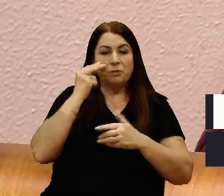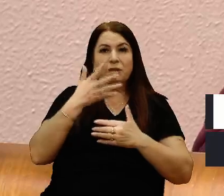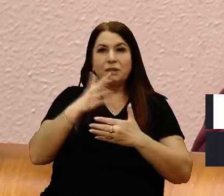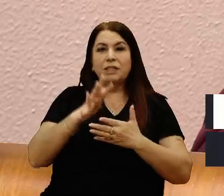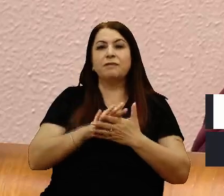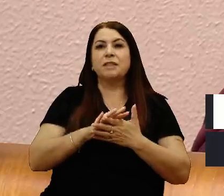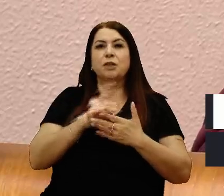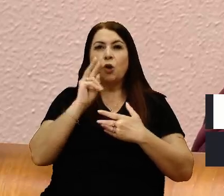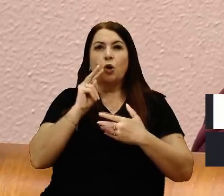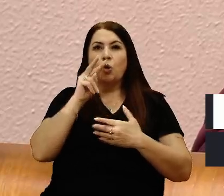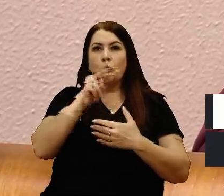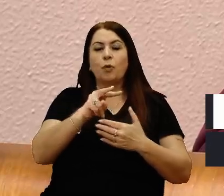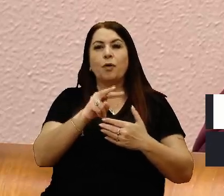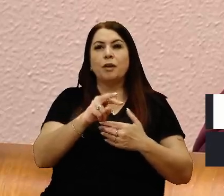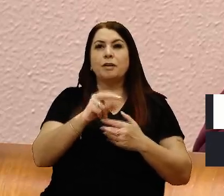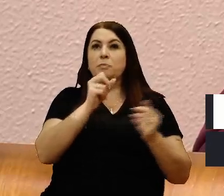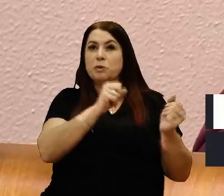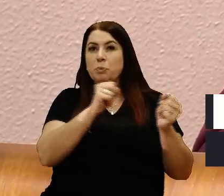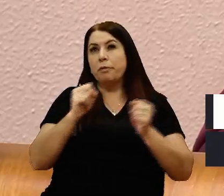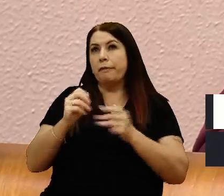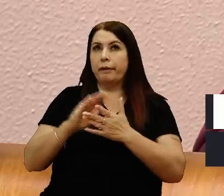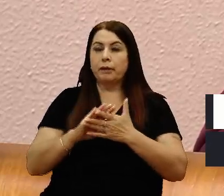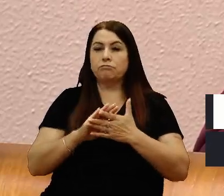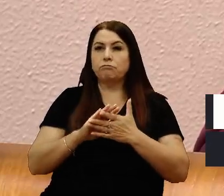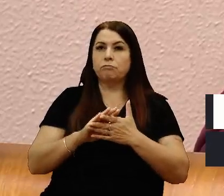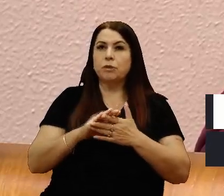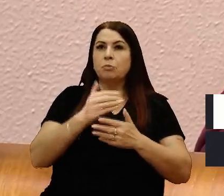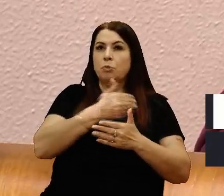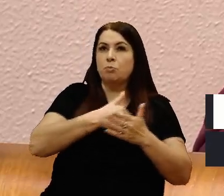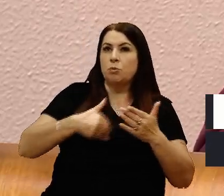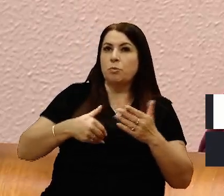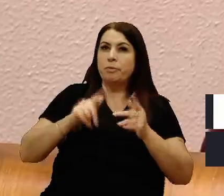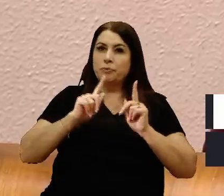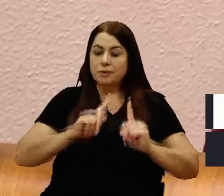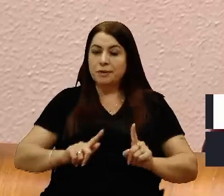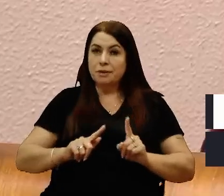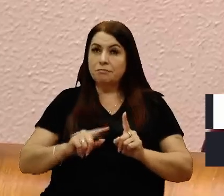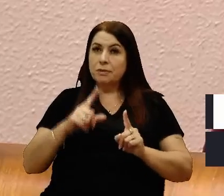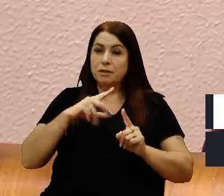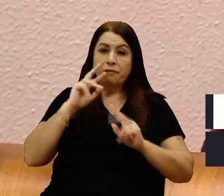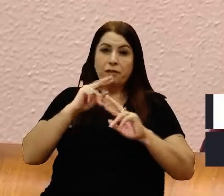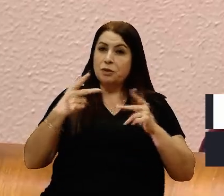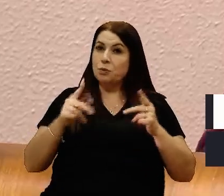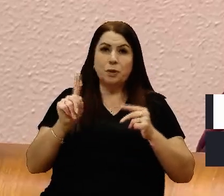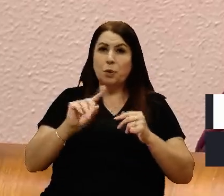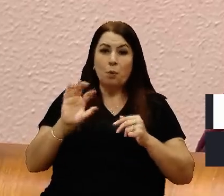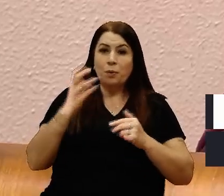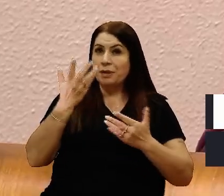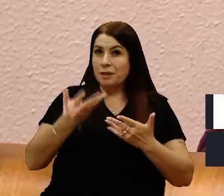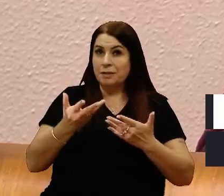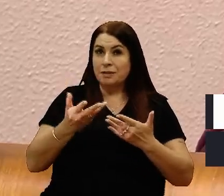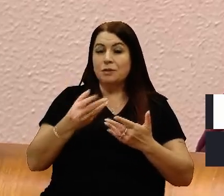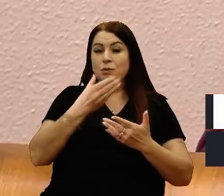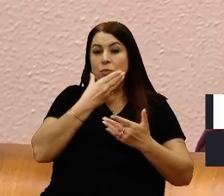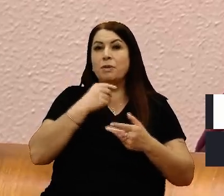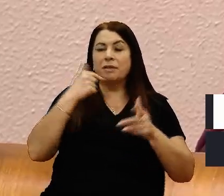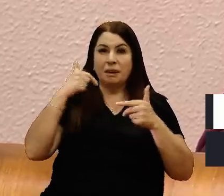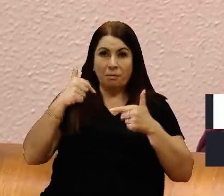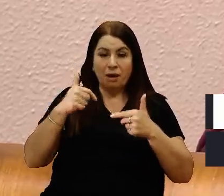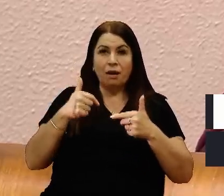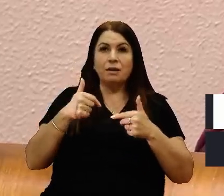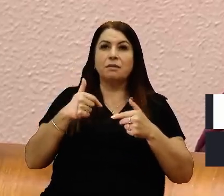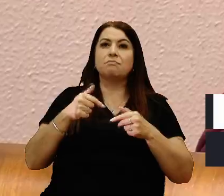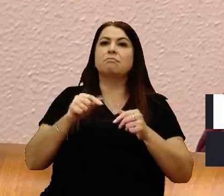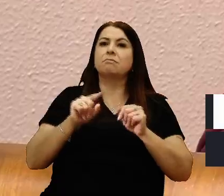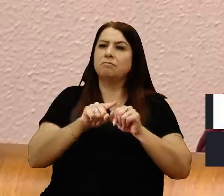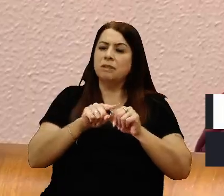vezes a gente olha para os poderes, para o poder público, para a gestão, e a gente vê que as coisas não acontecem. O senhor é um homem que trabalha mesmo, que coloca a